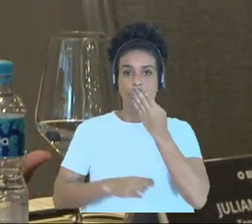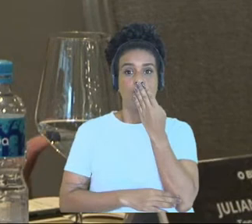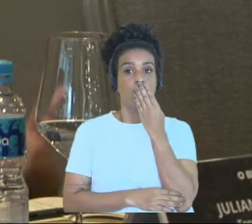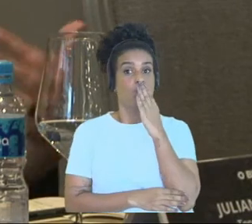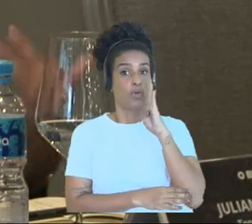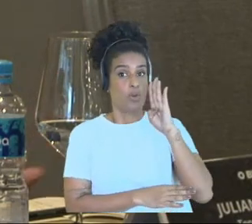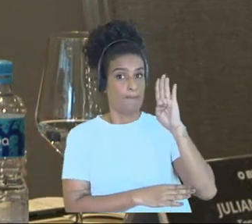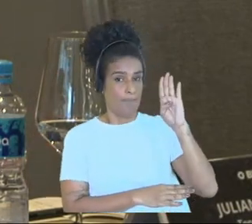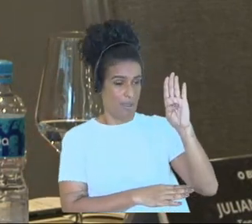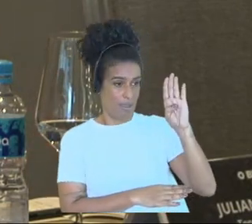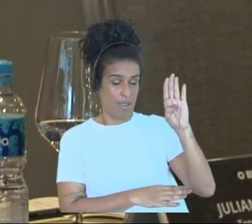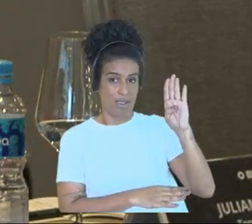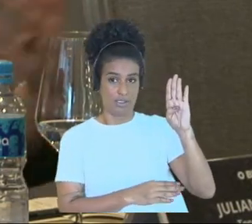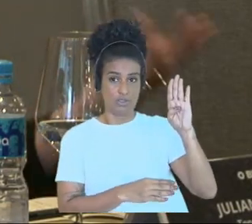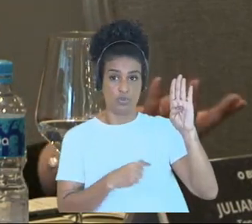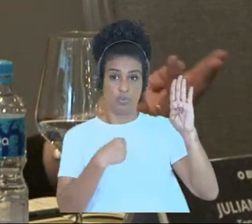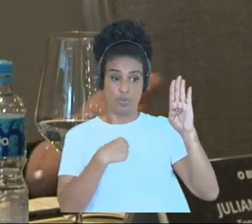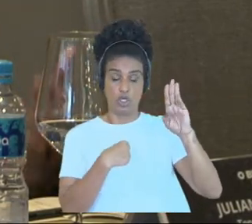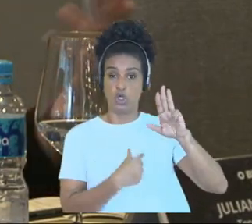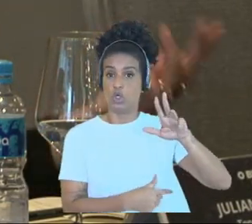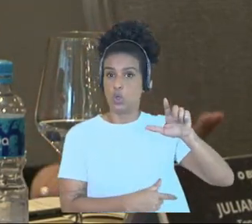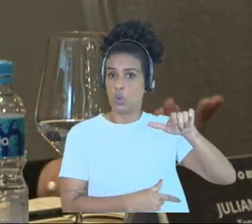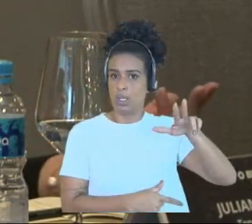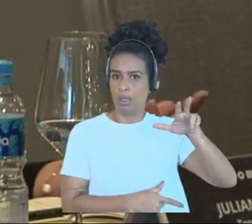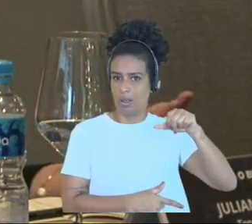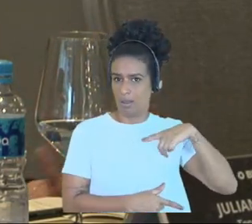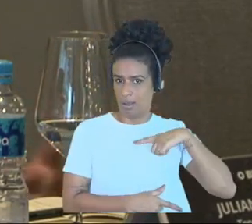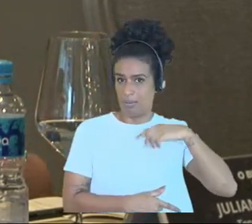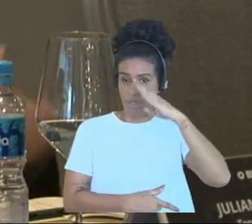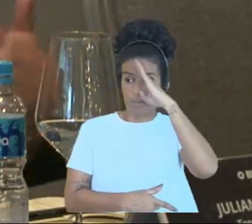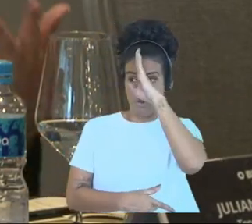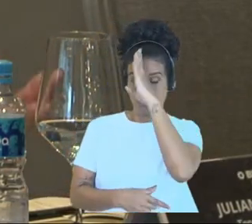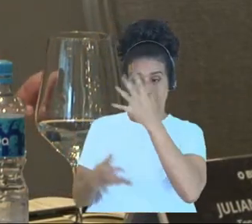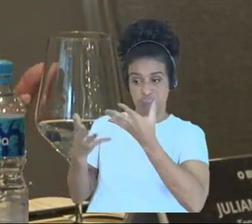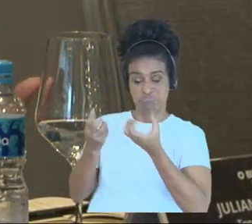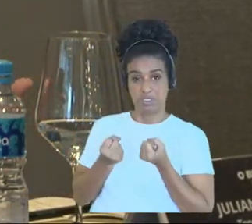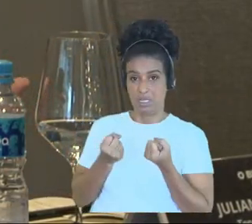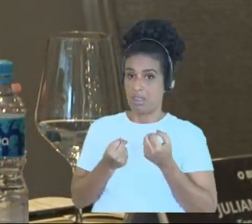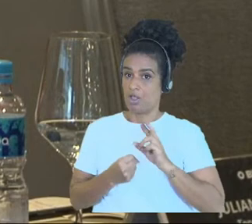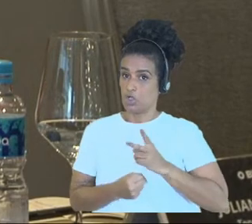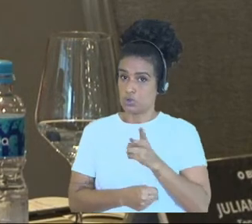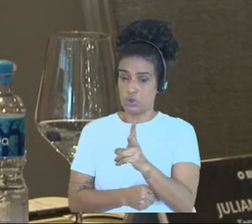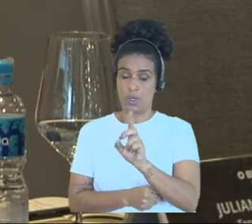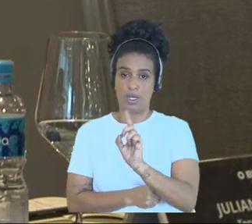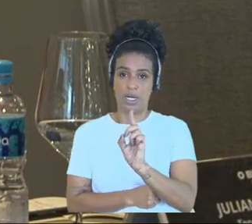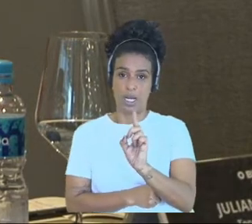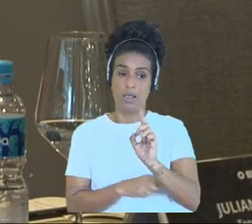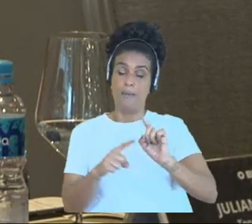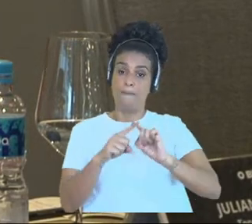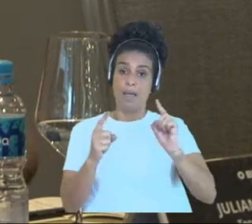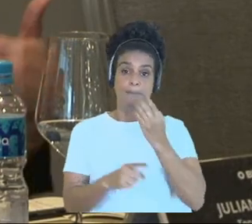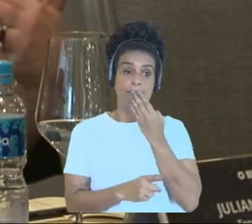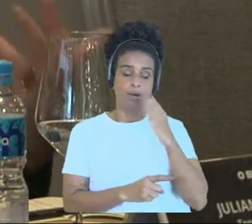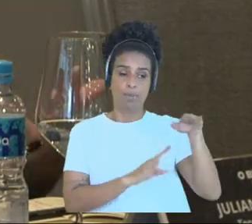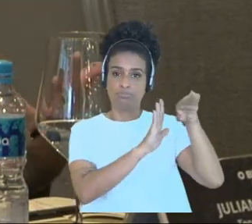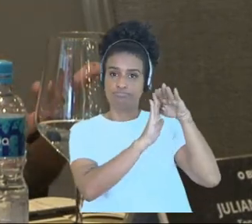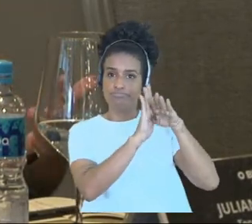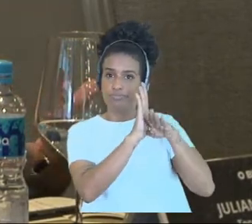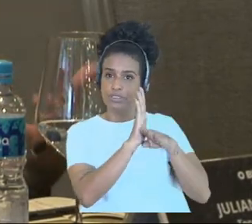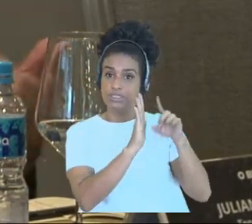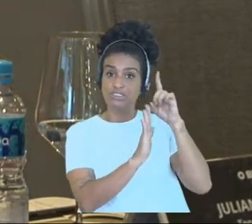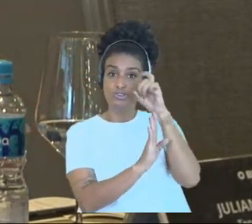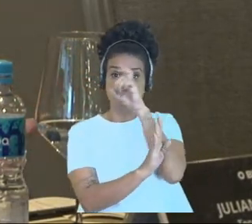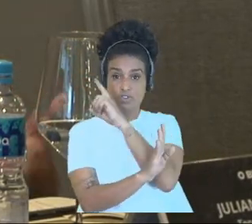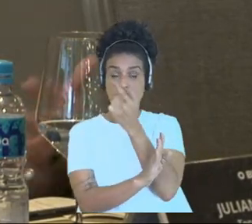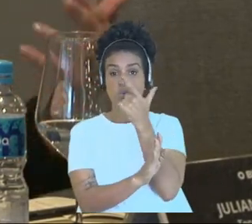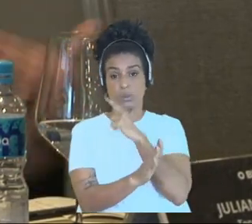promessas feitas pelo candidato Lula, porque as do Bolsonaro não serão adotadas, mas todas as promessas que foram feitas, elas são muito difíceis de